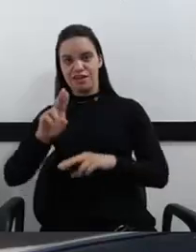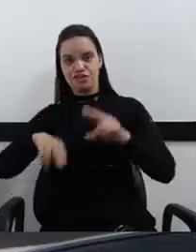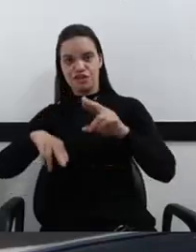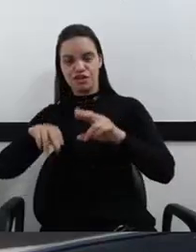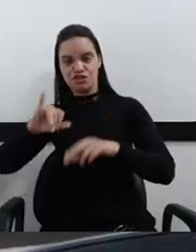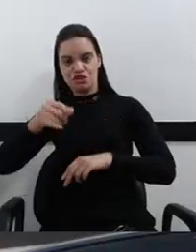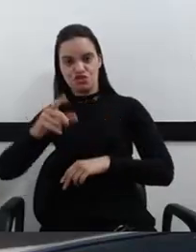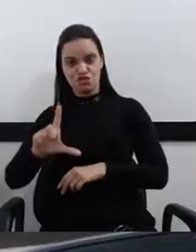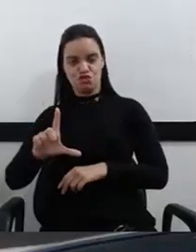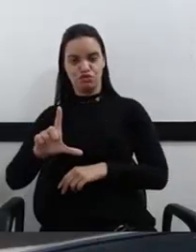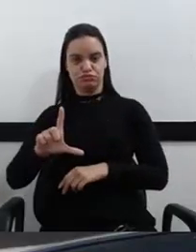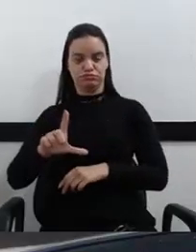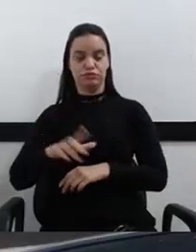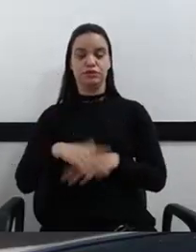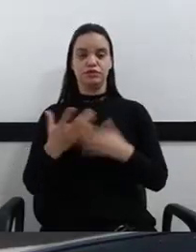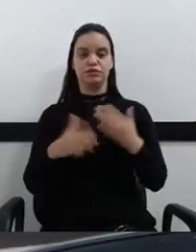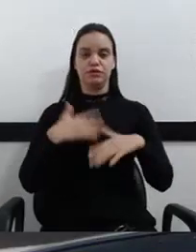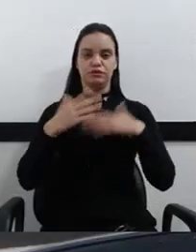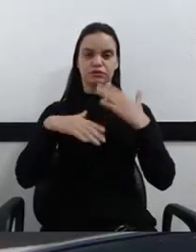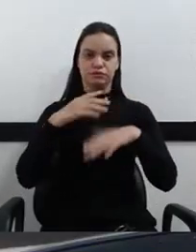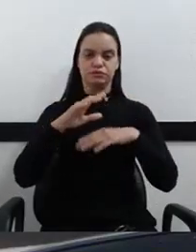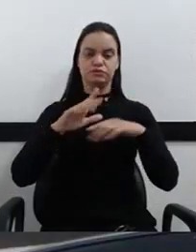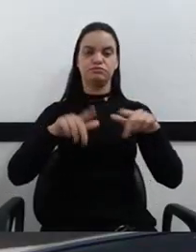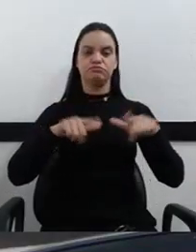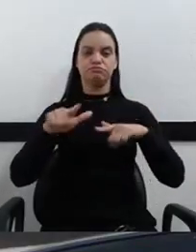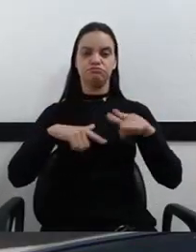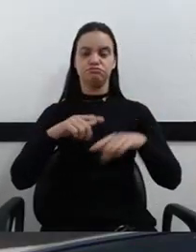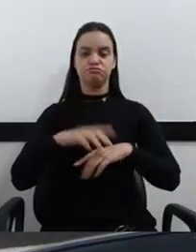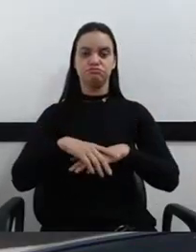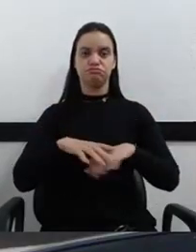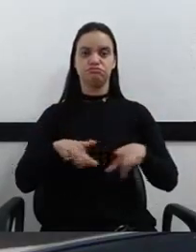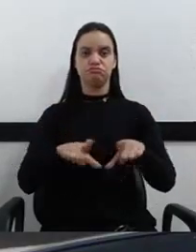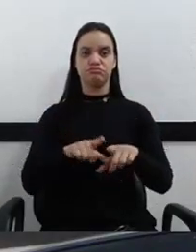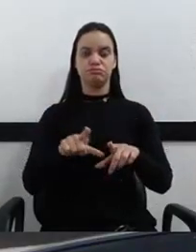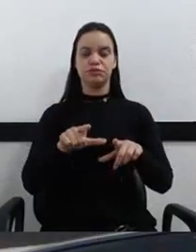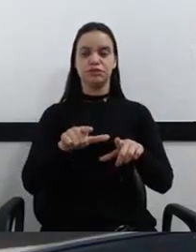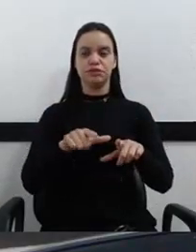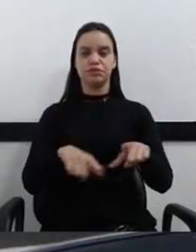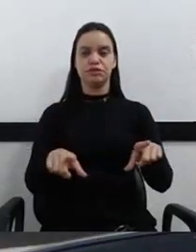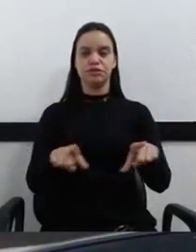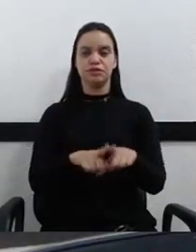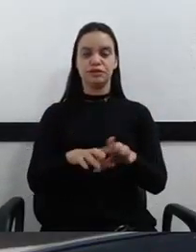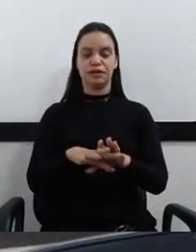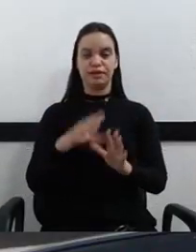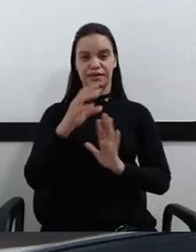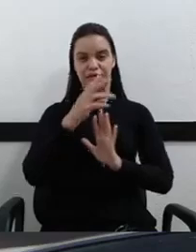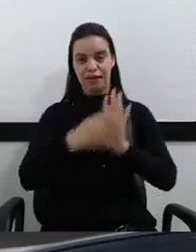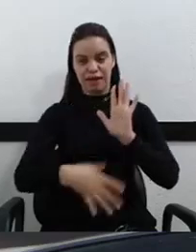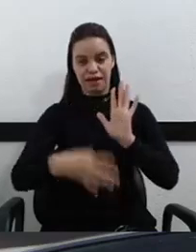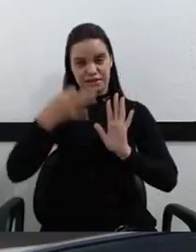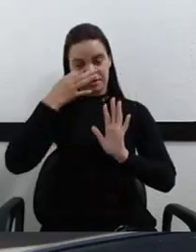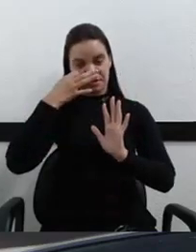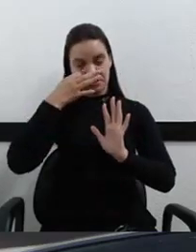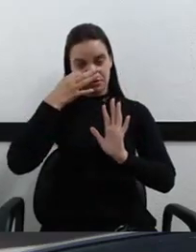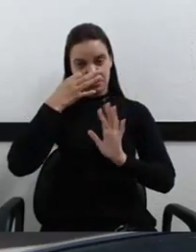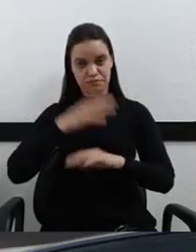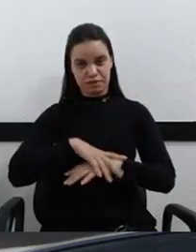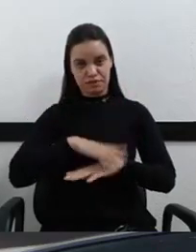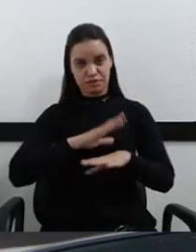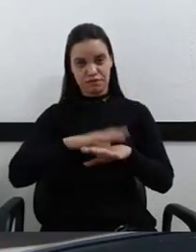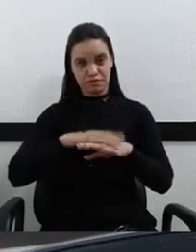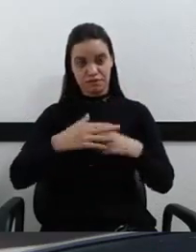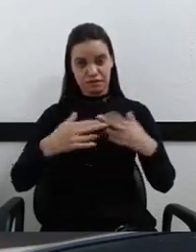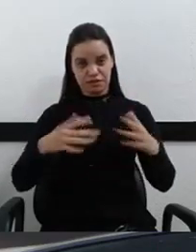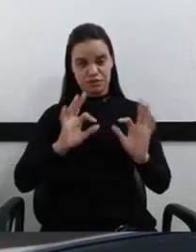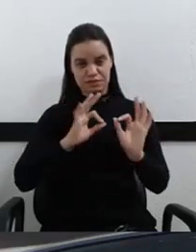apresenta a lista de integrantes do órgão, atividades desenvolvidas, procedimentos administrativos em andamento e os arquivados, e a lista de presença de seus membros às reuniões, cumprindo o determinado pelo